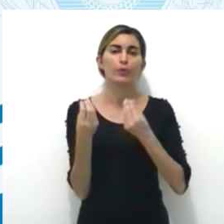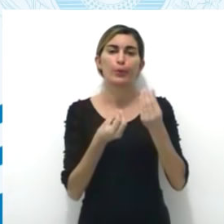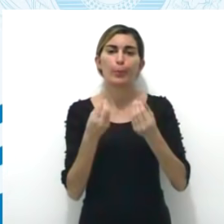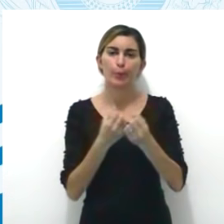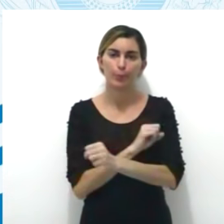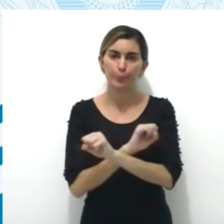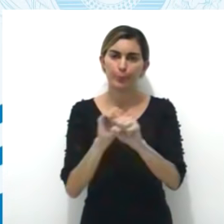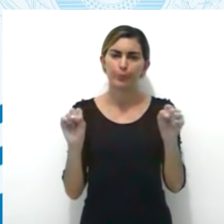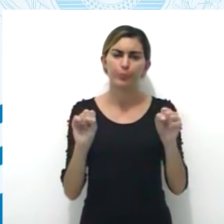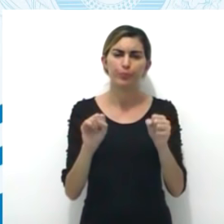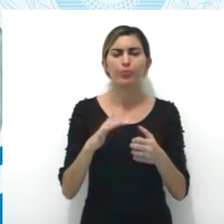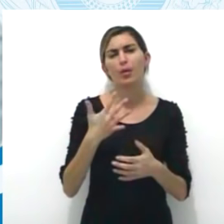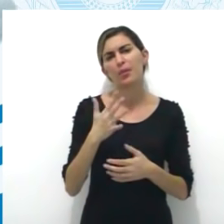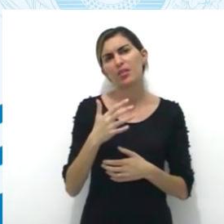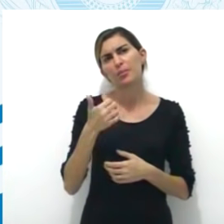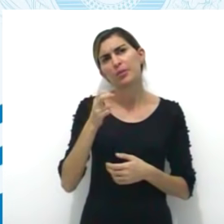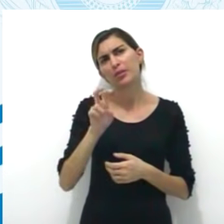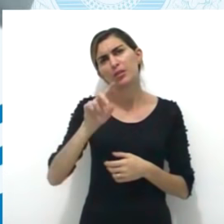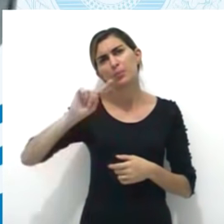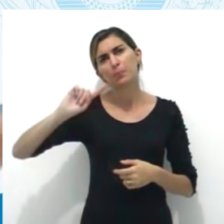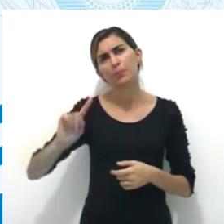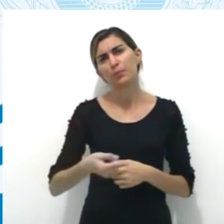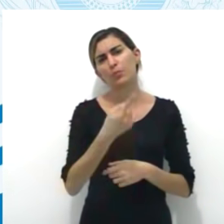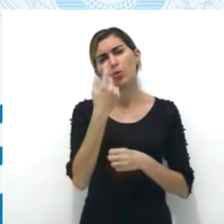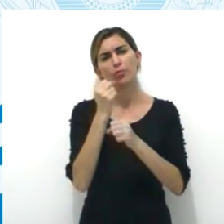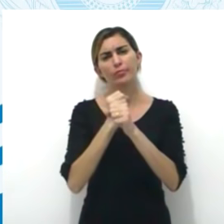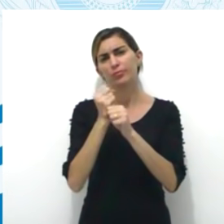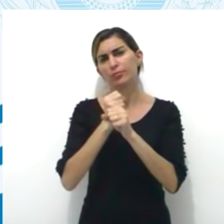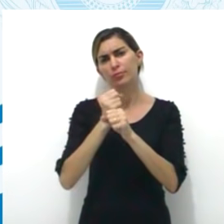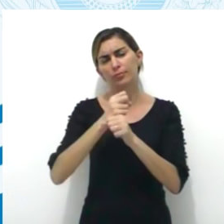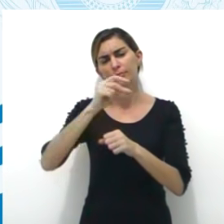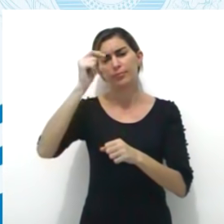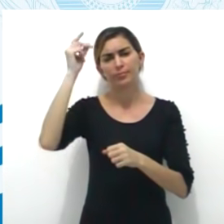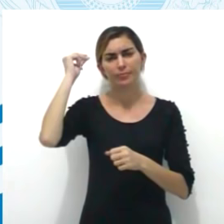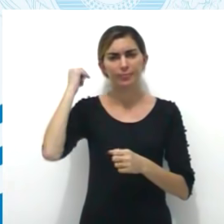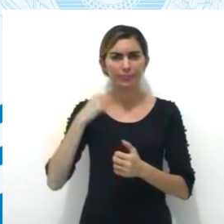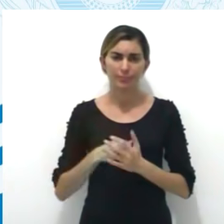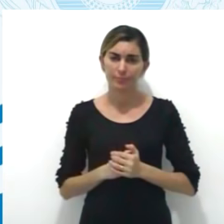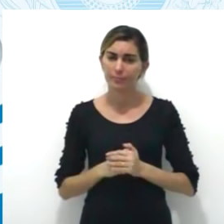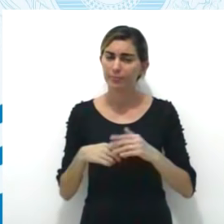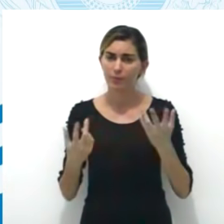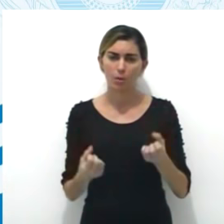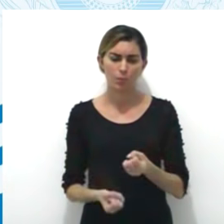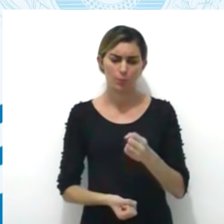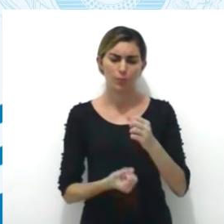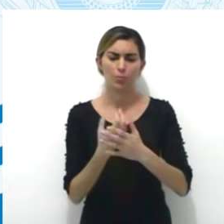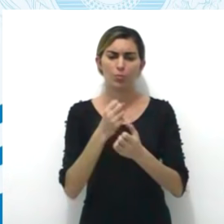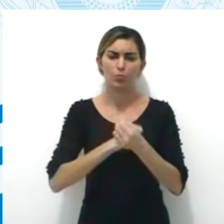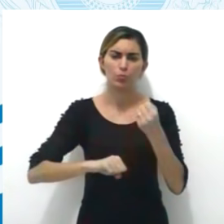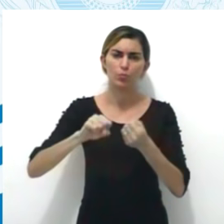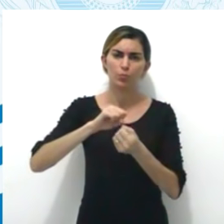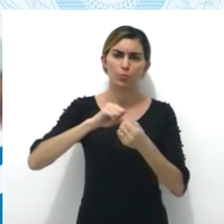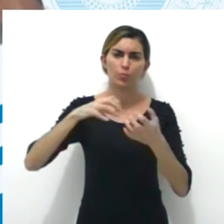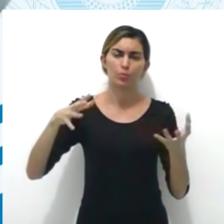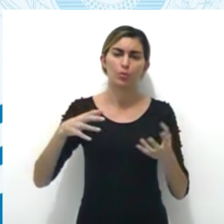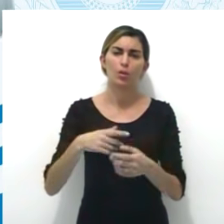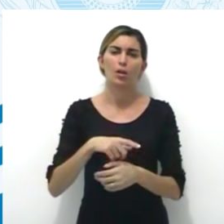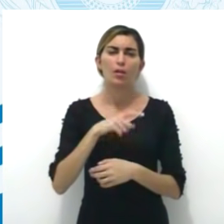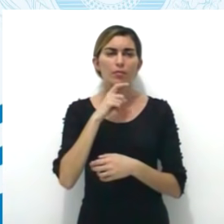Há cerca de 15 bilhões de anos. Eita, uma explosão.